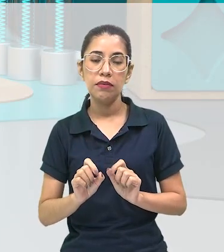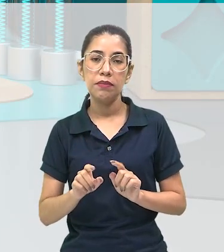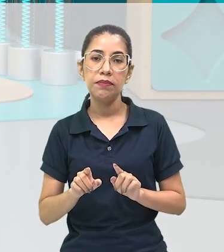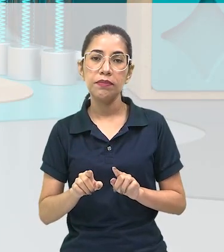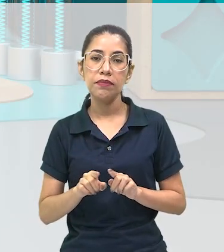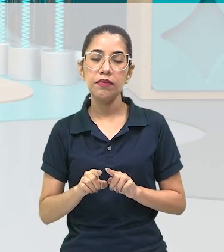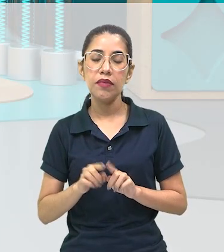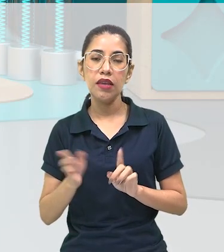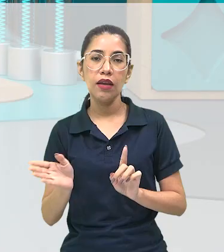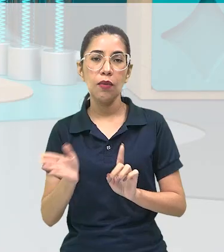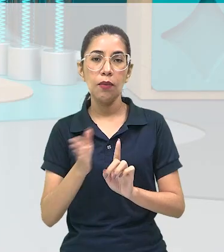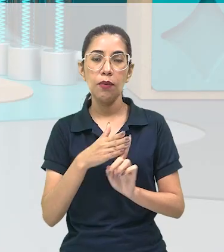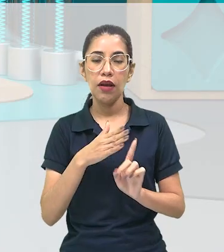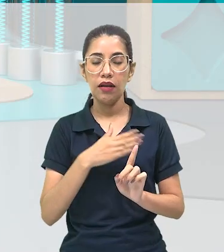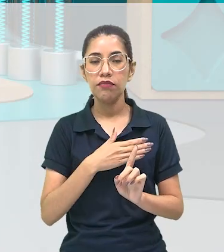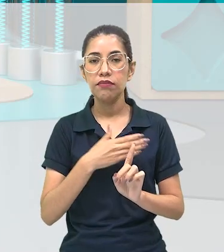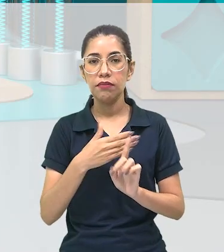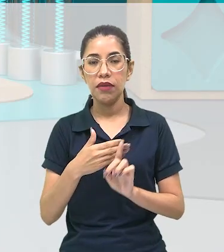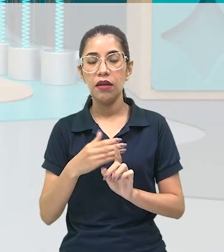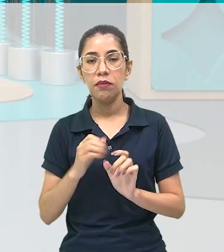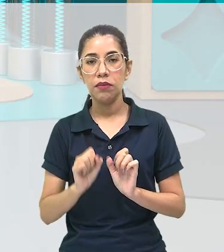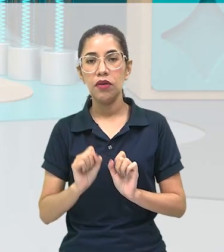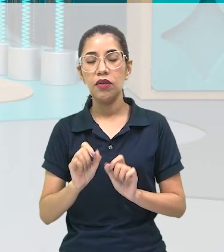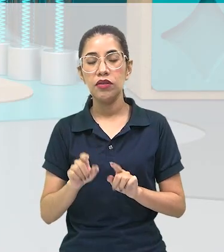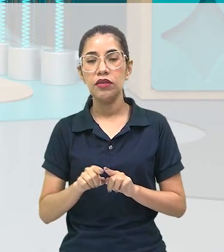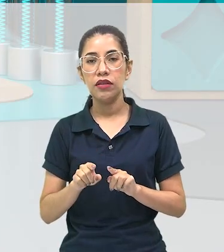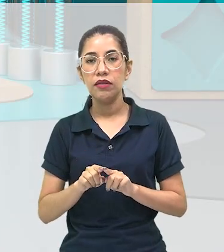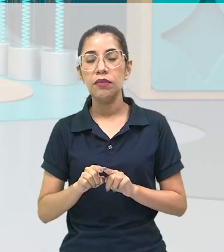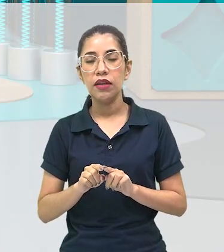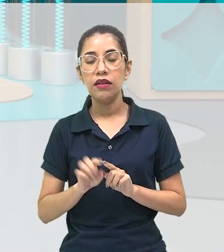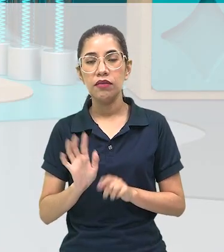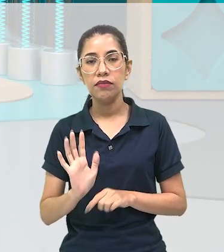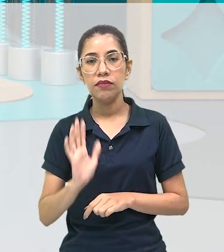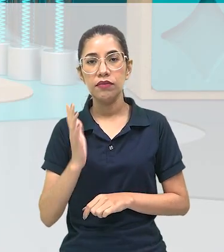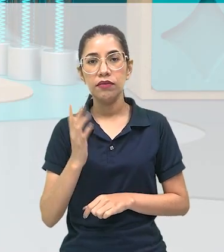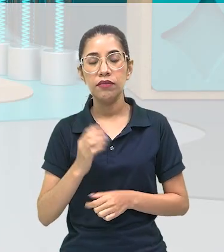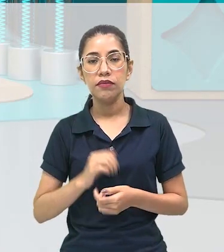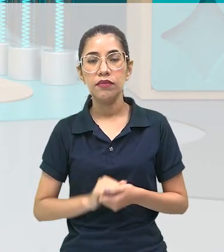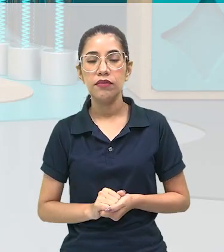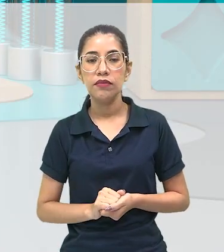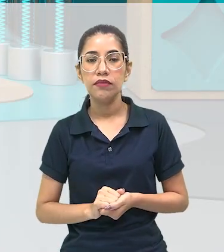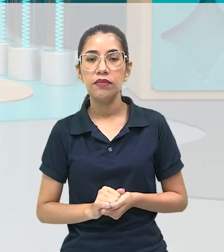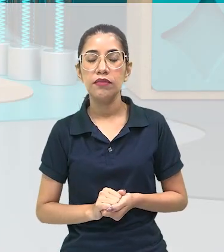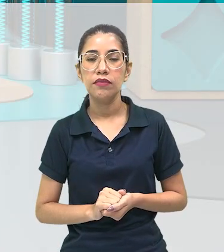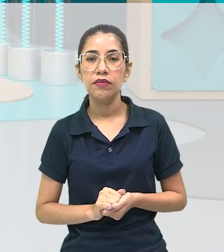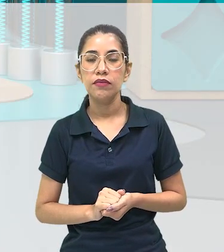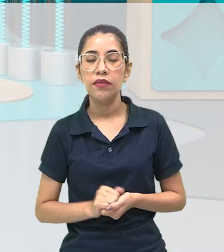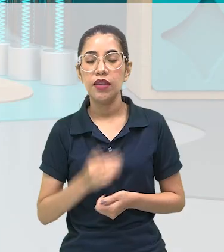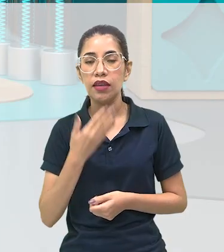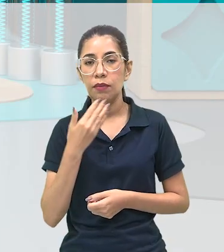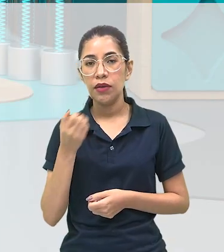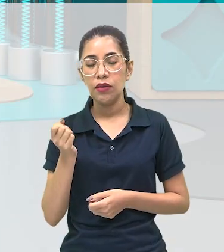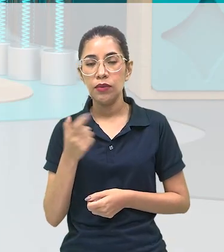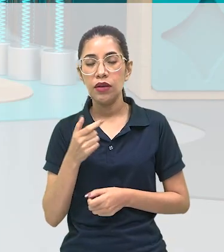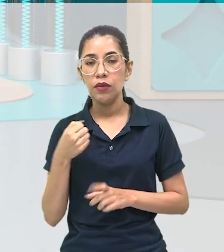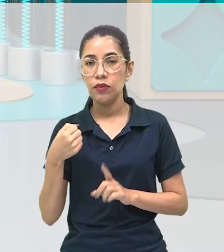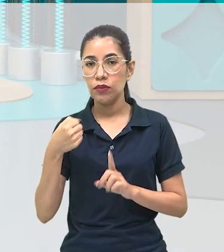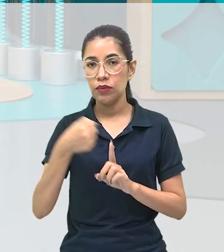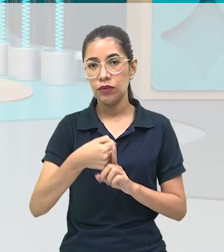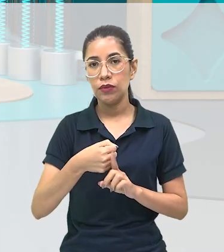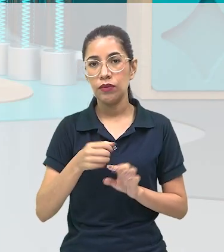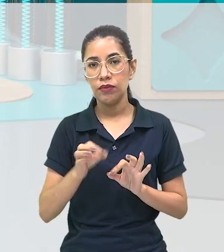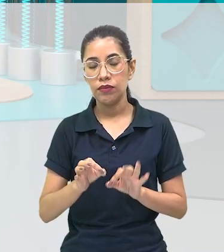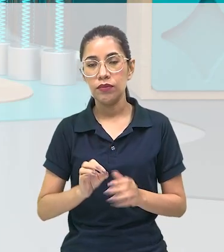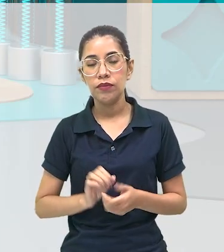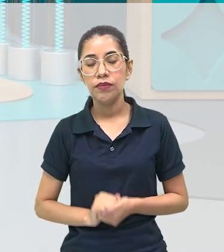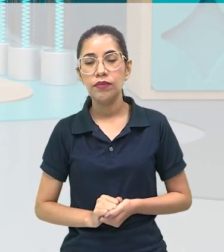uns tapão, né, que eles utilizam com a mão aberta mesmo, que é muito mais eficiente do que um soco, por exemplo.